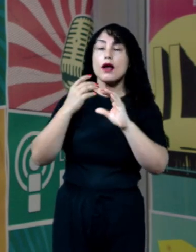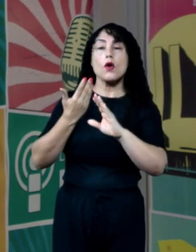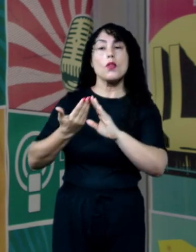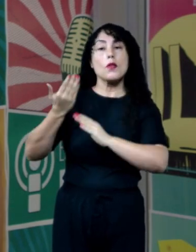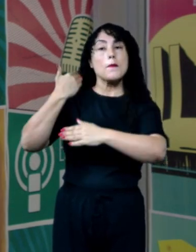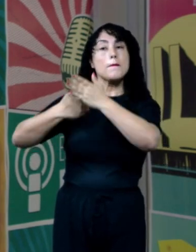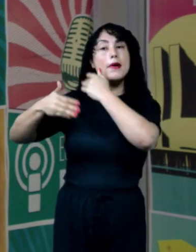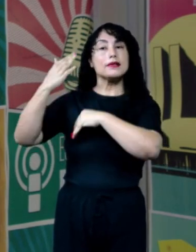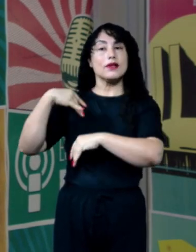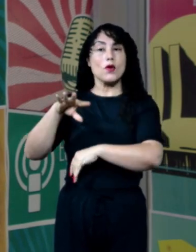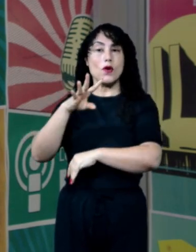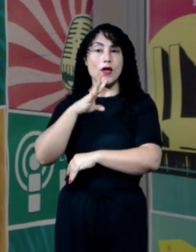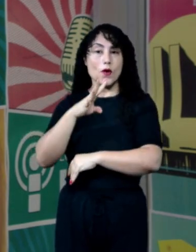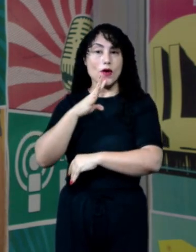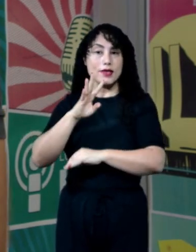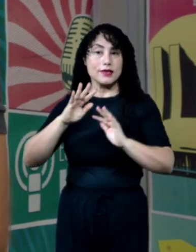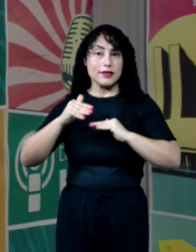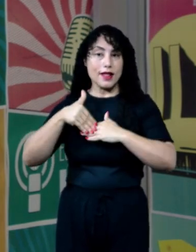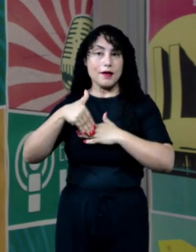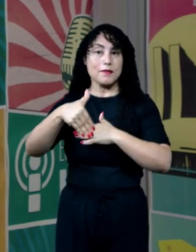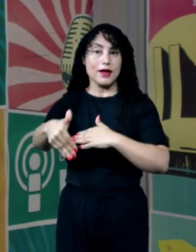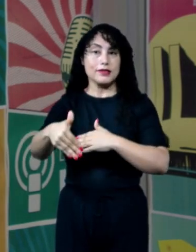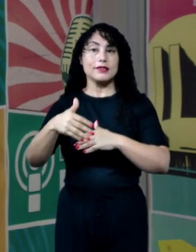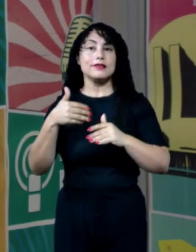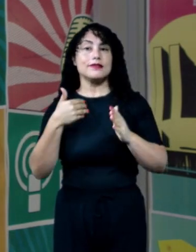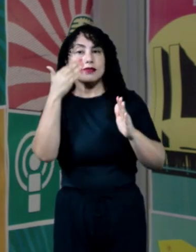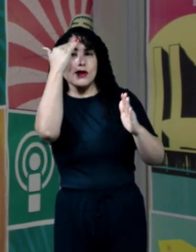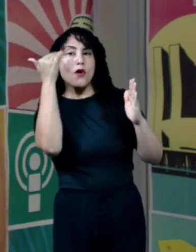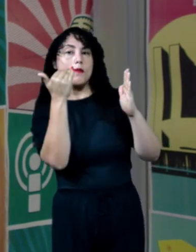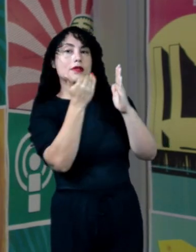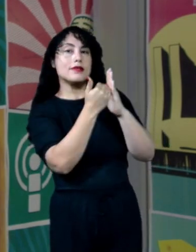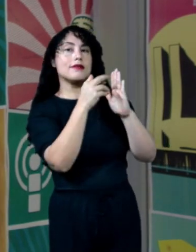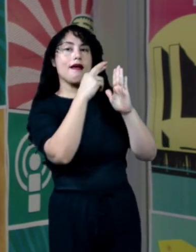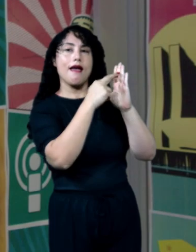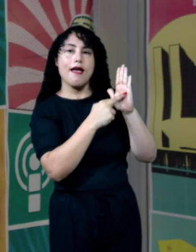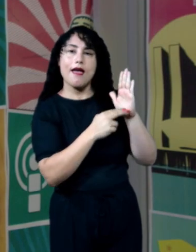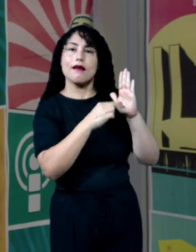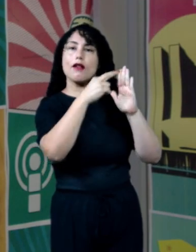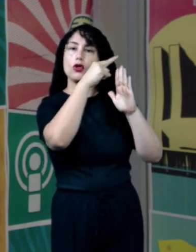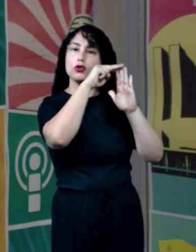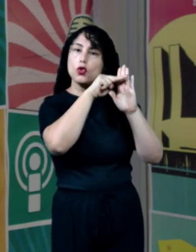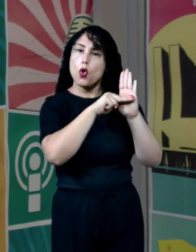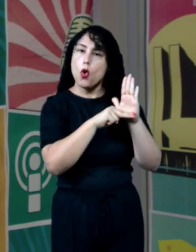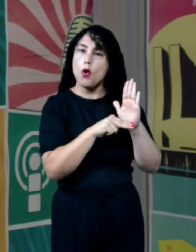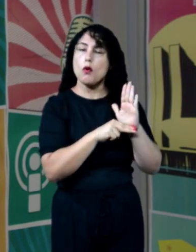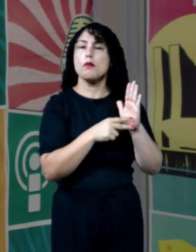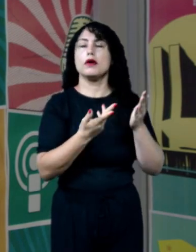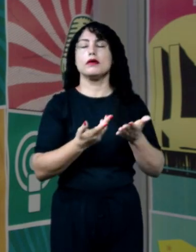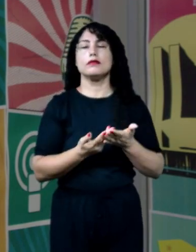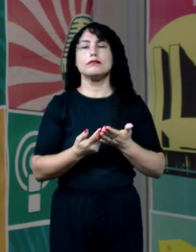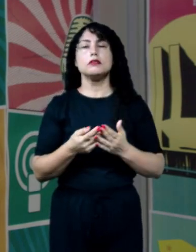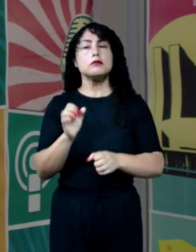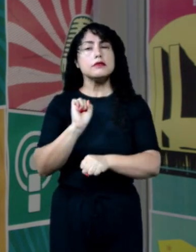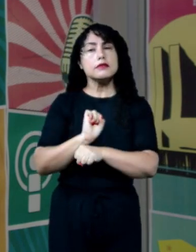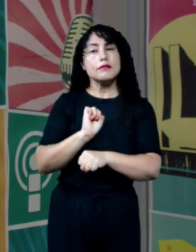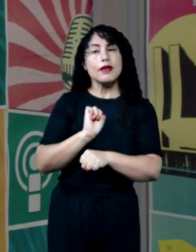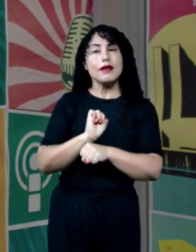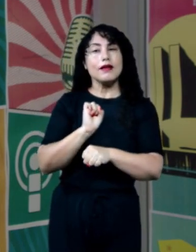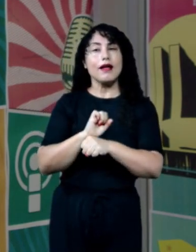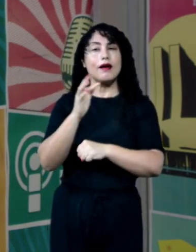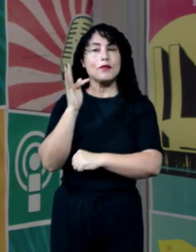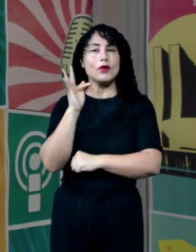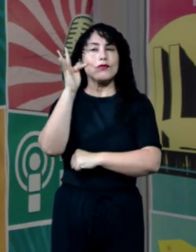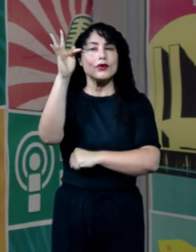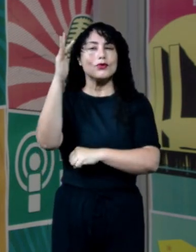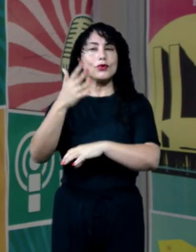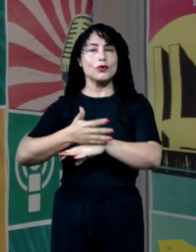nosso reconhecimento se dava a partir de seguir as regras, as normas, de esperar por um futuro